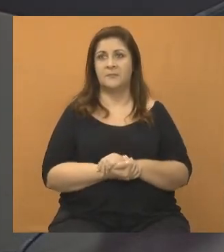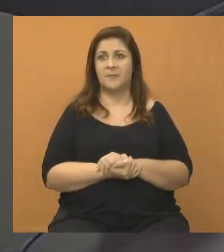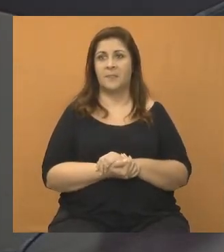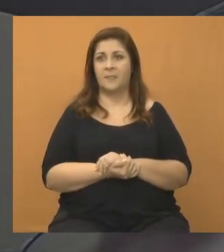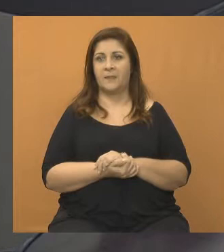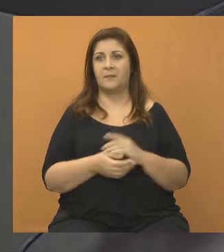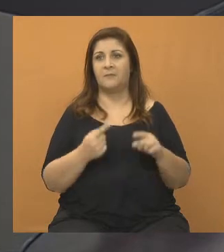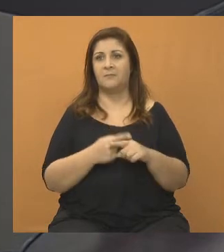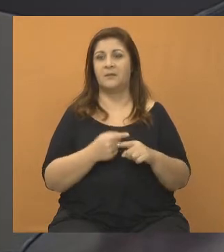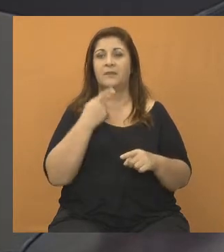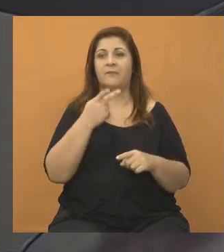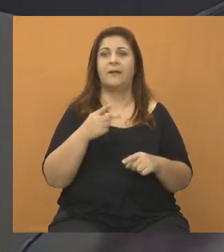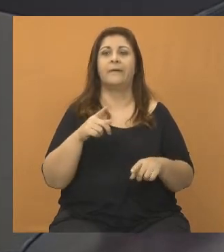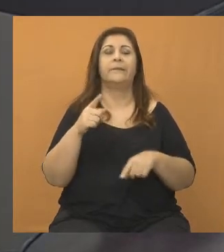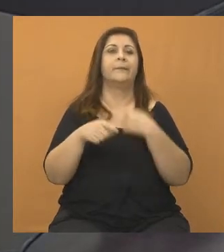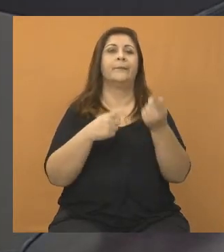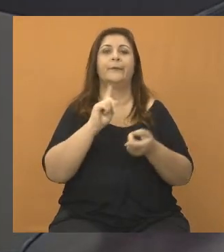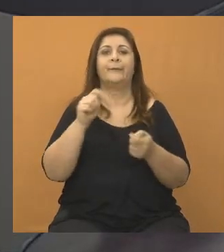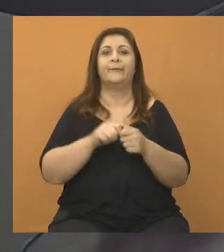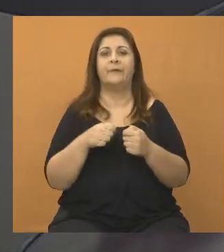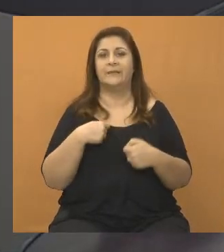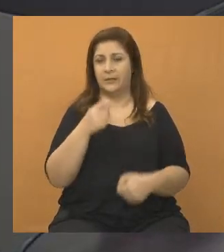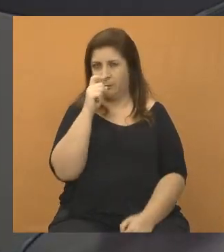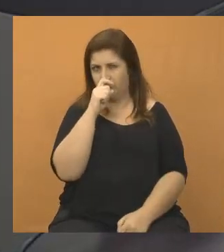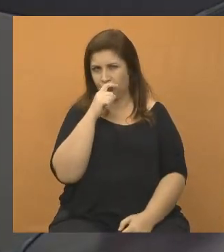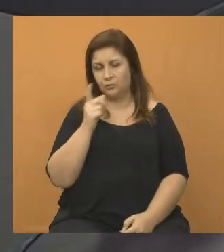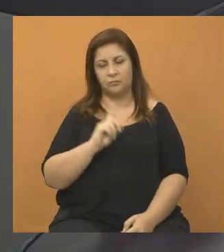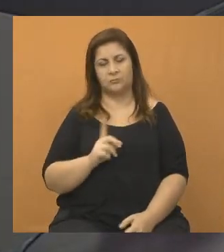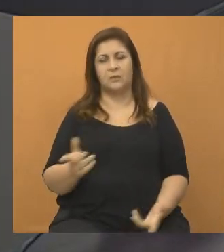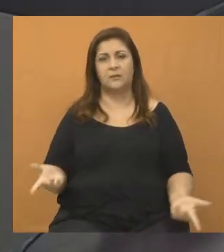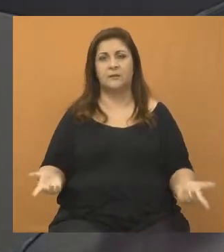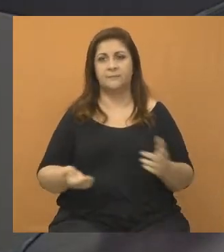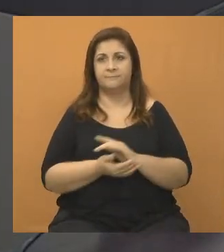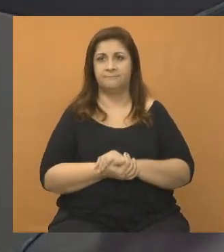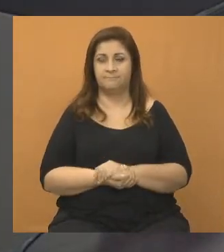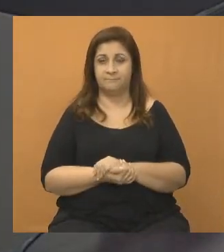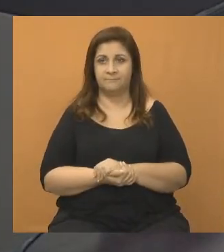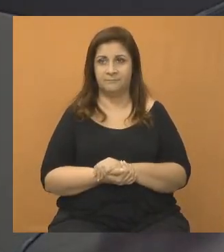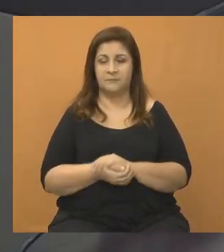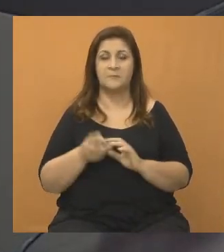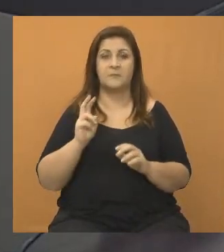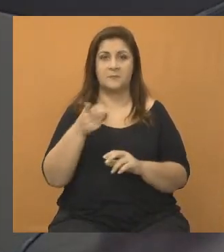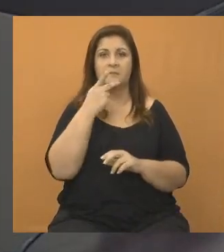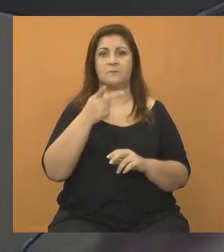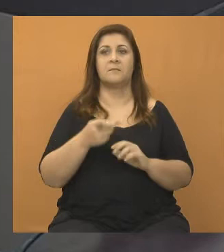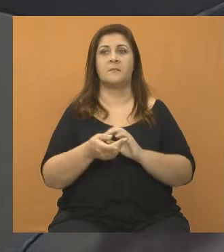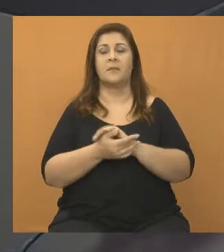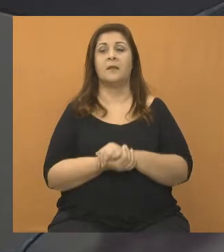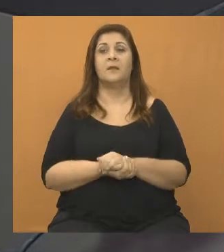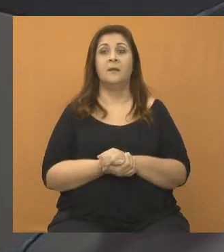Porque também fala, depois não faz, a gente passa como mentiroso, né? E eu sempre falo, não,